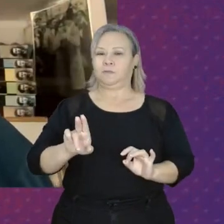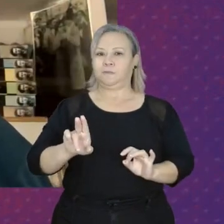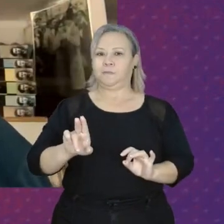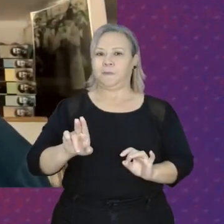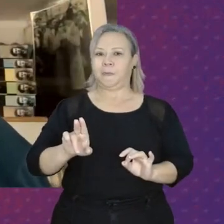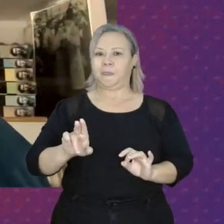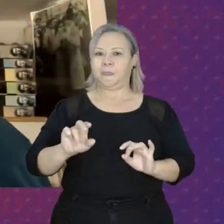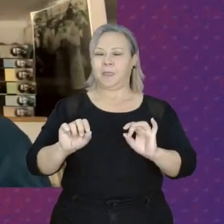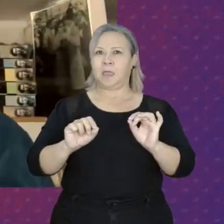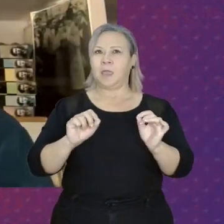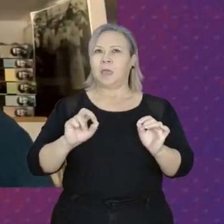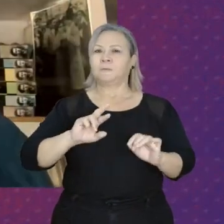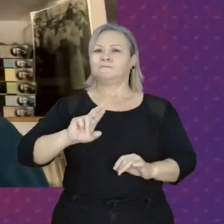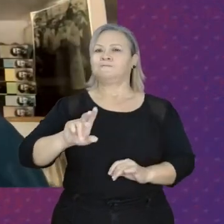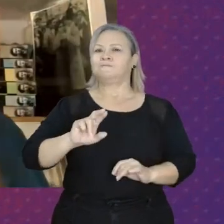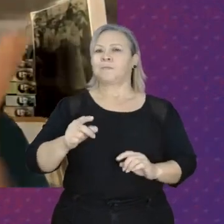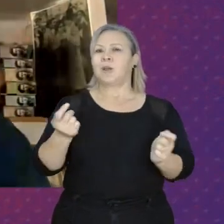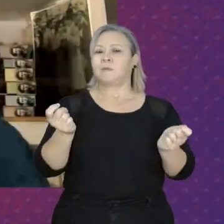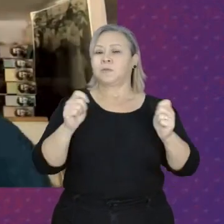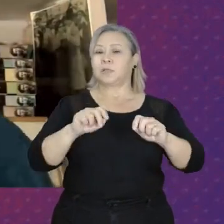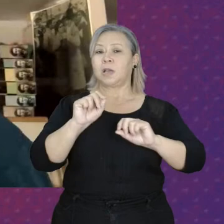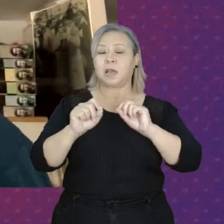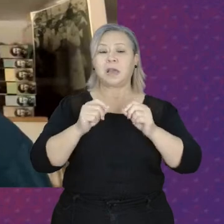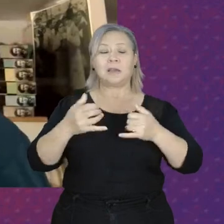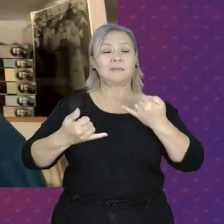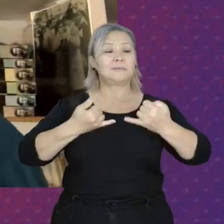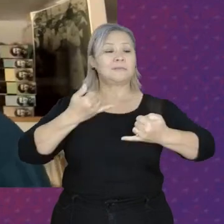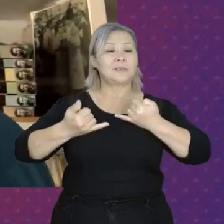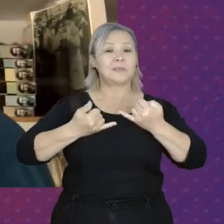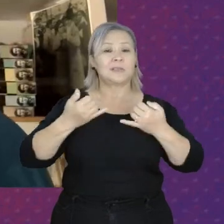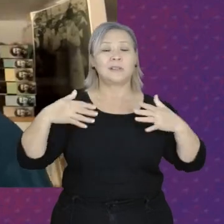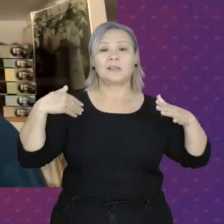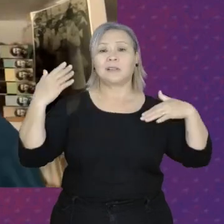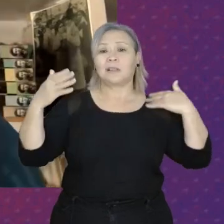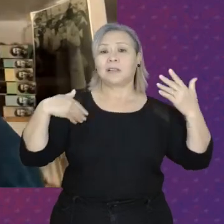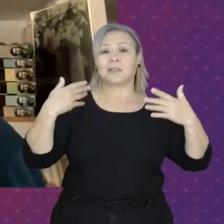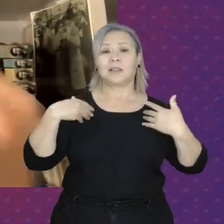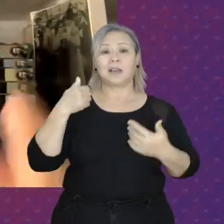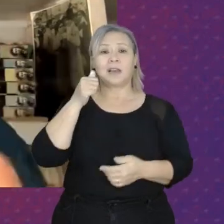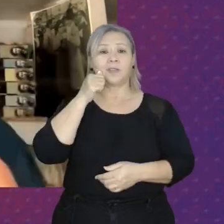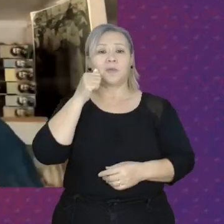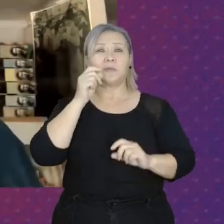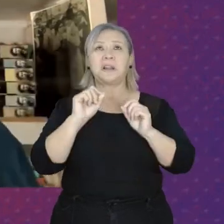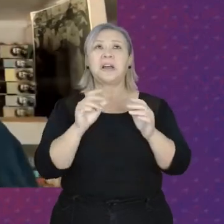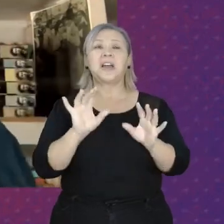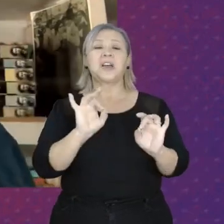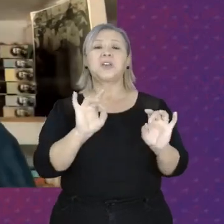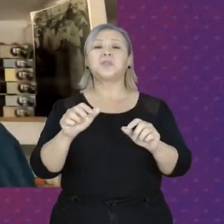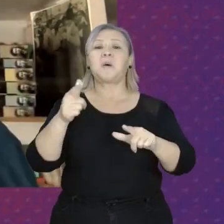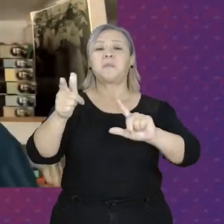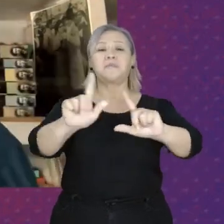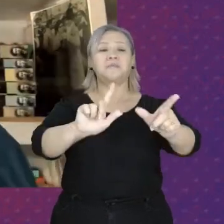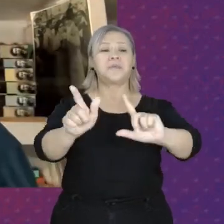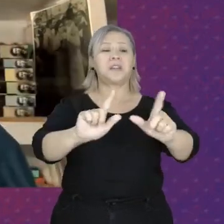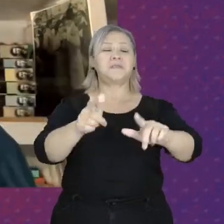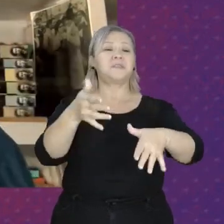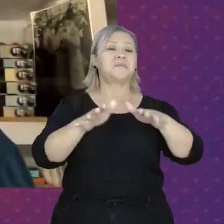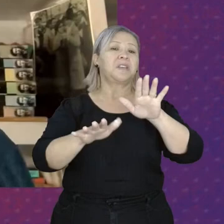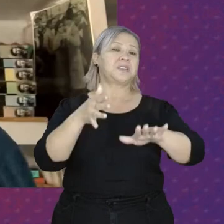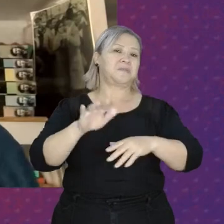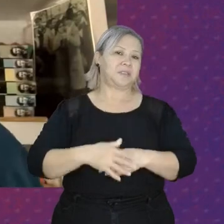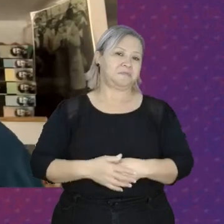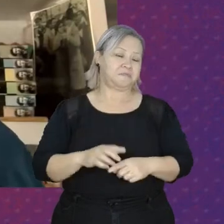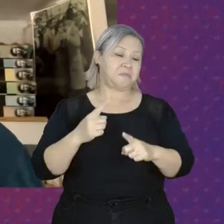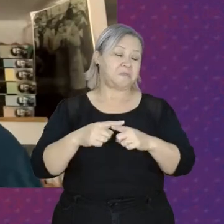Não é possível que o único lazer de uma mulher tenha que ser a televisão e de vez em quando, porque o trabalho doméstico às